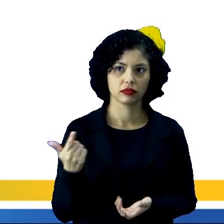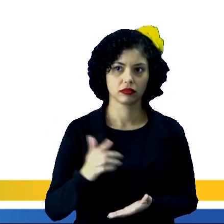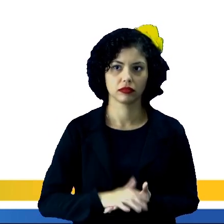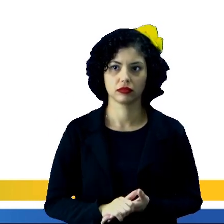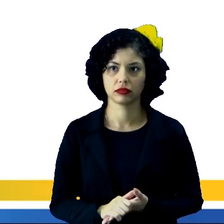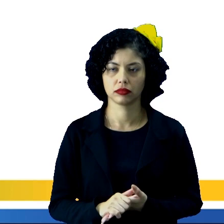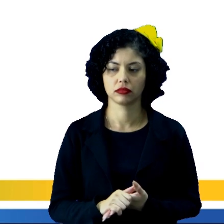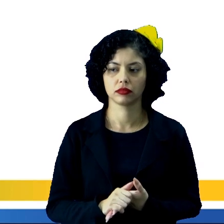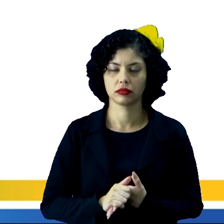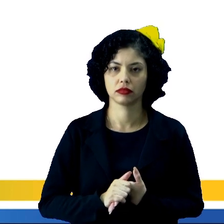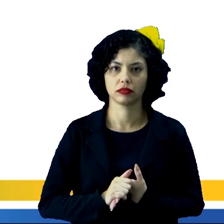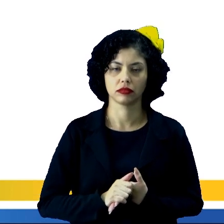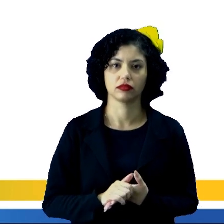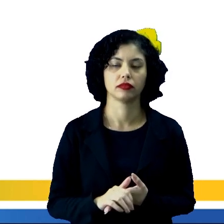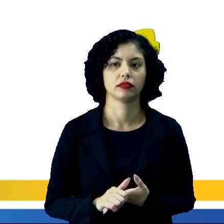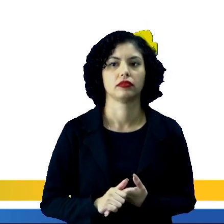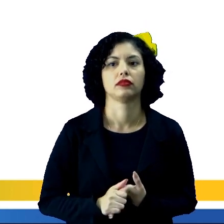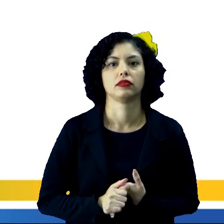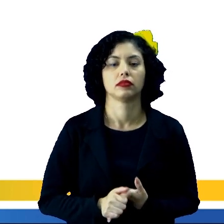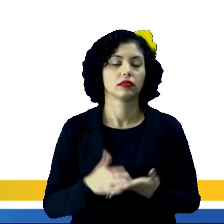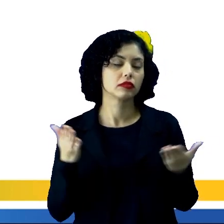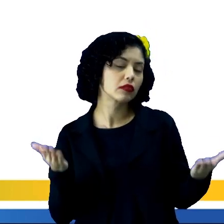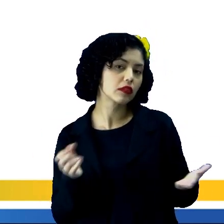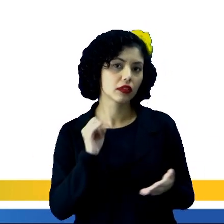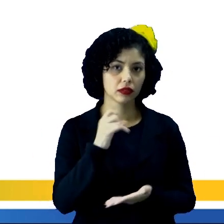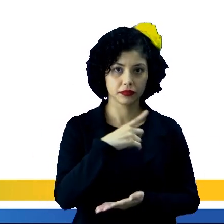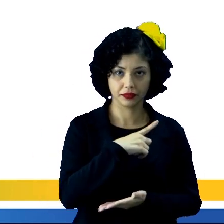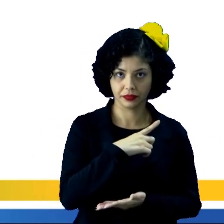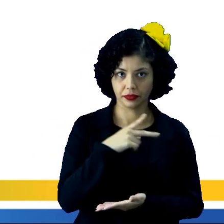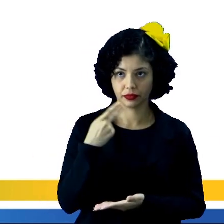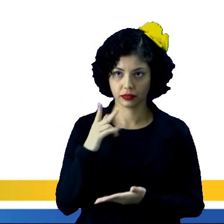on the other hand, por outro lado. Então, se você